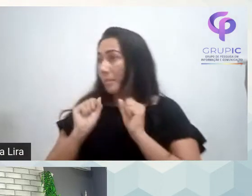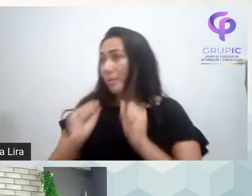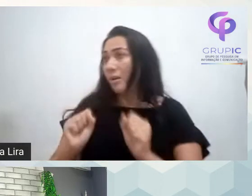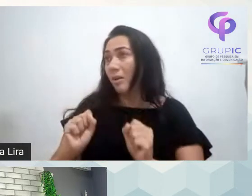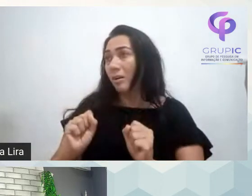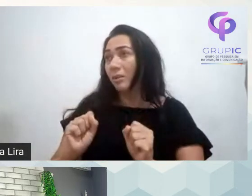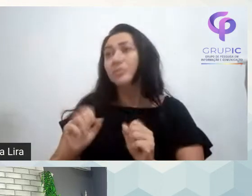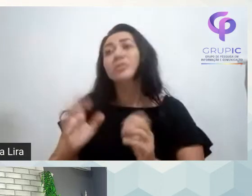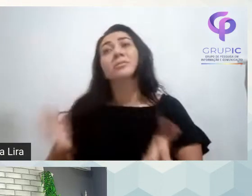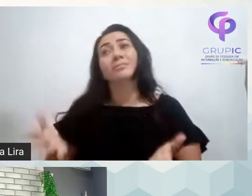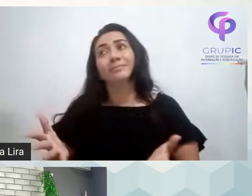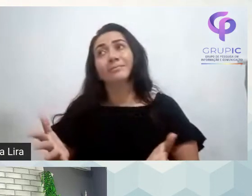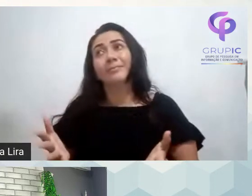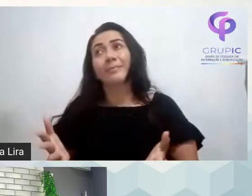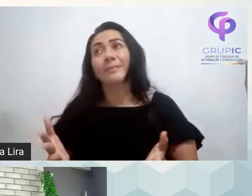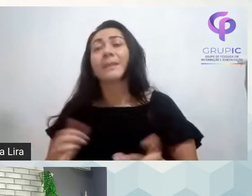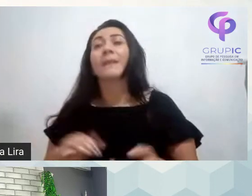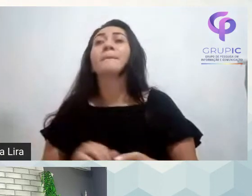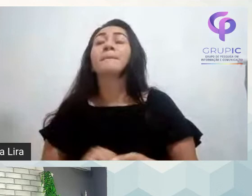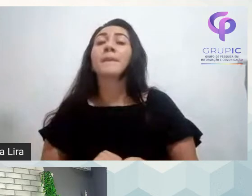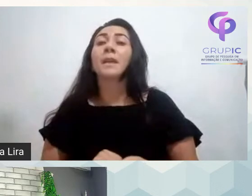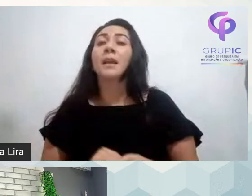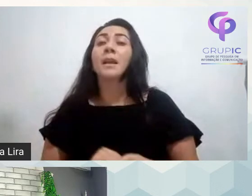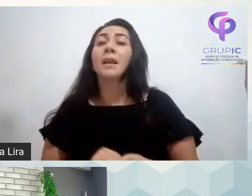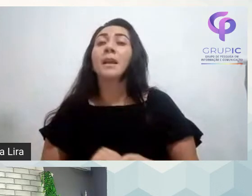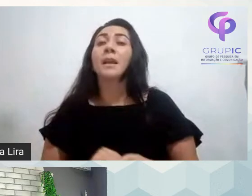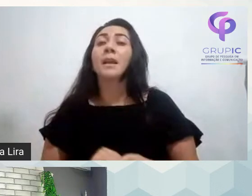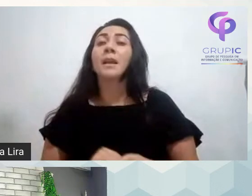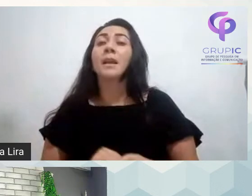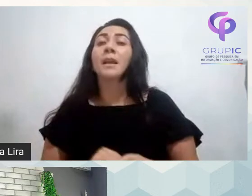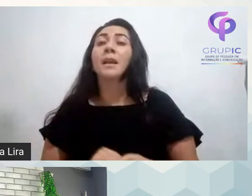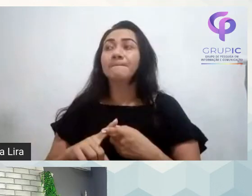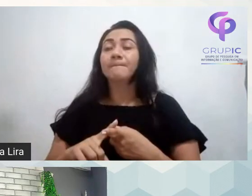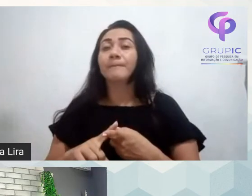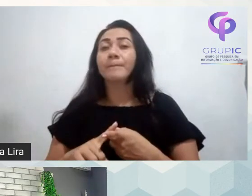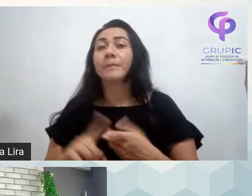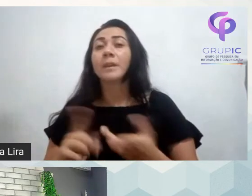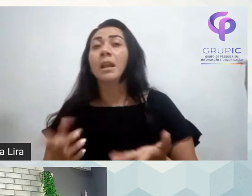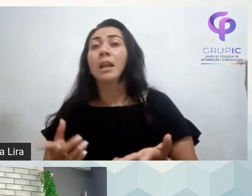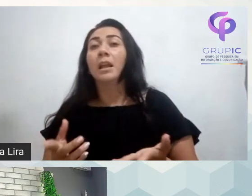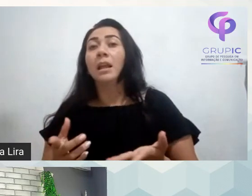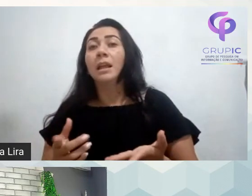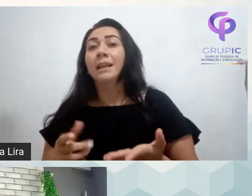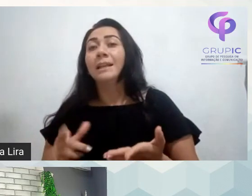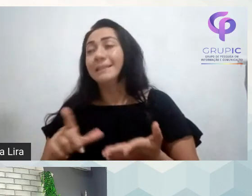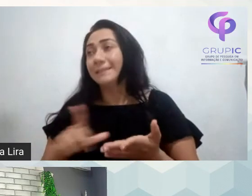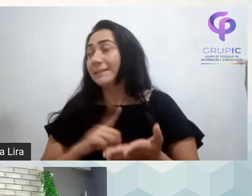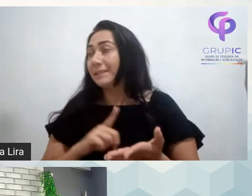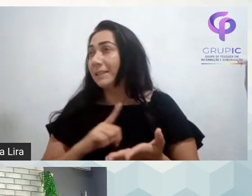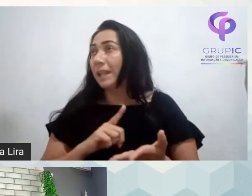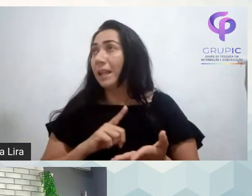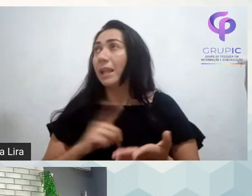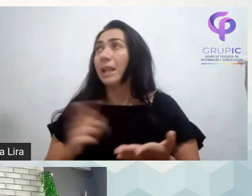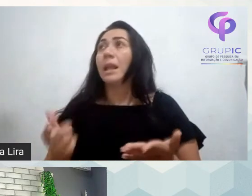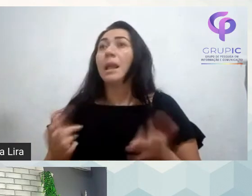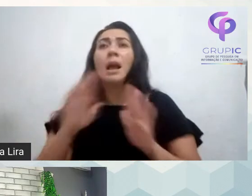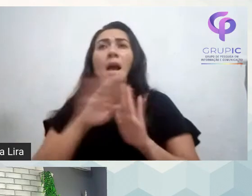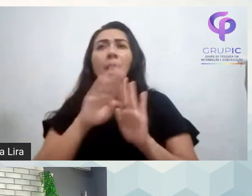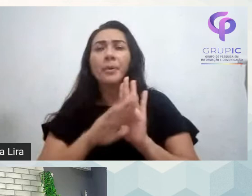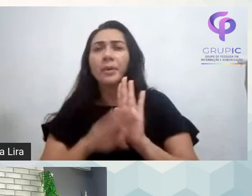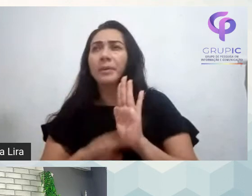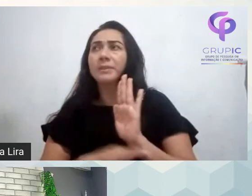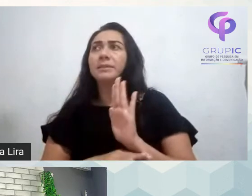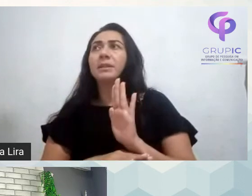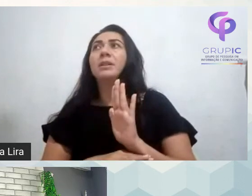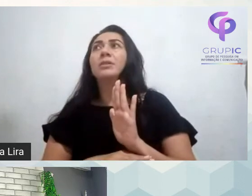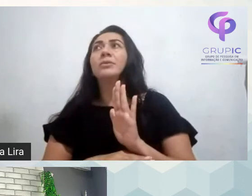aí o quarto objetivo da Agenda 2030, que é a educação de qualidade, né? E ao mesmo tempo você